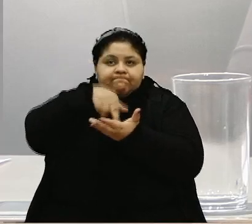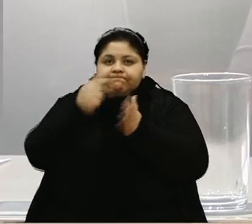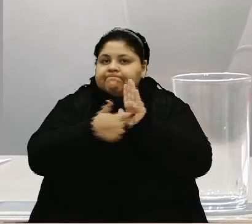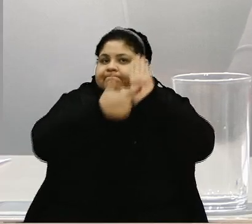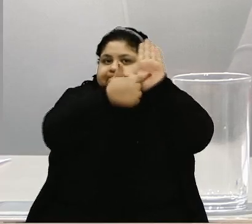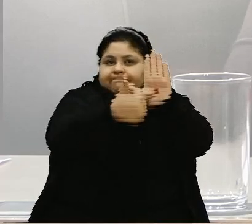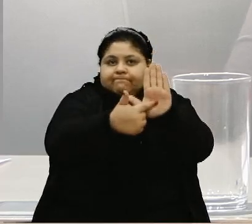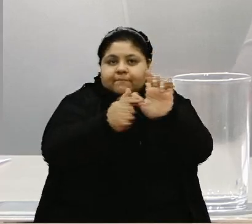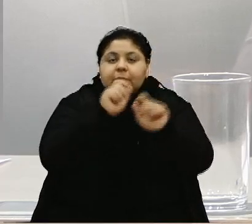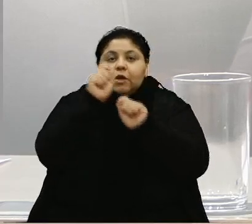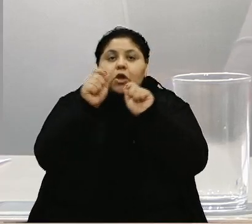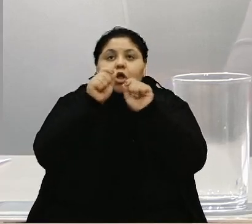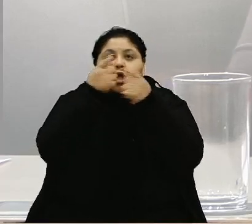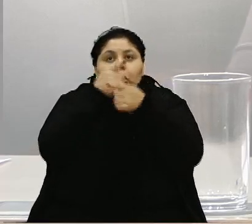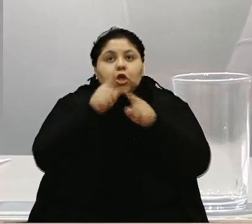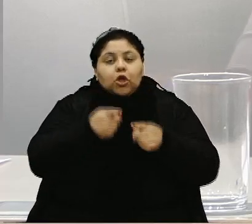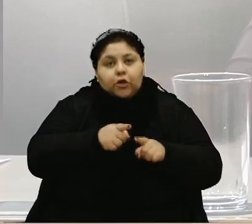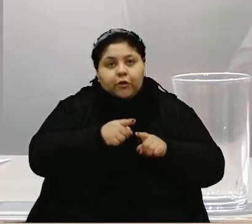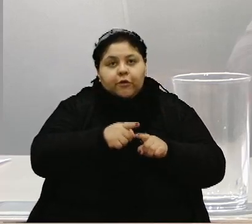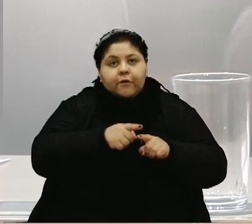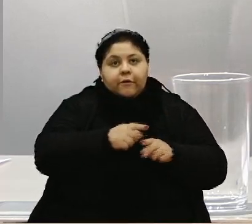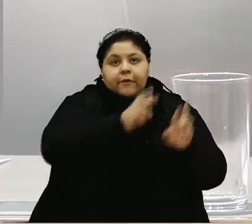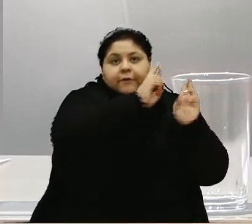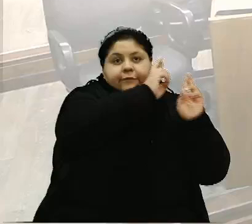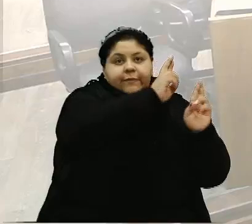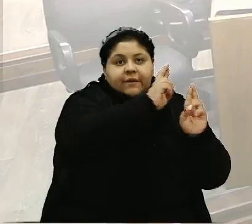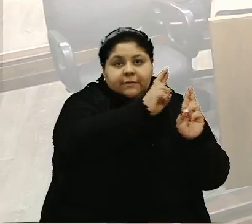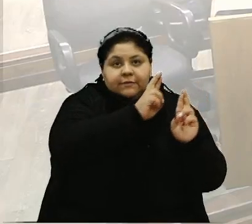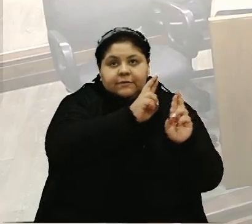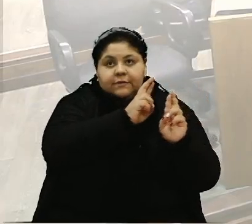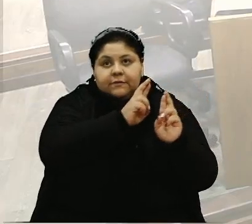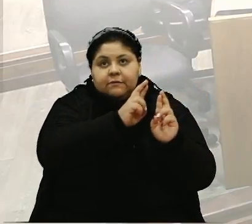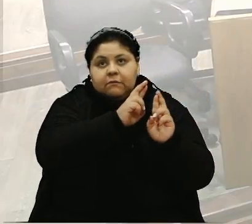É como diz aquela música, expectativa é realidade. Obrigado.